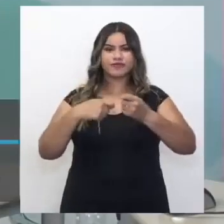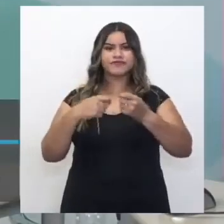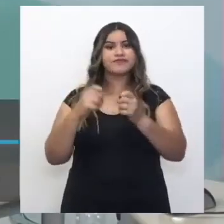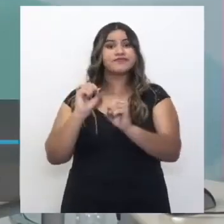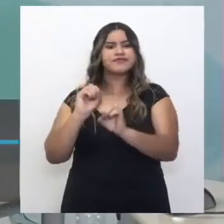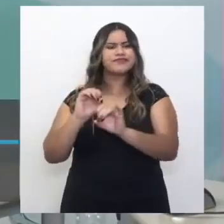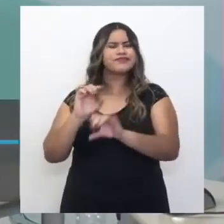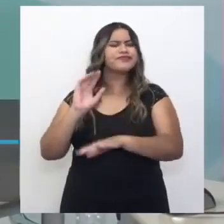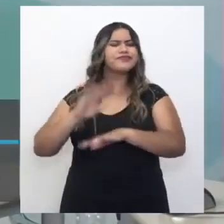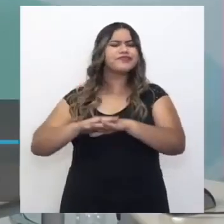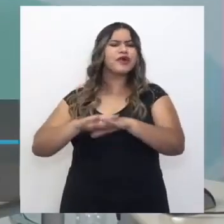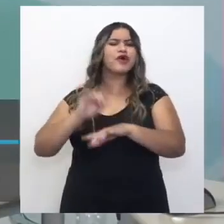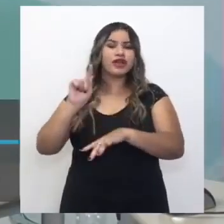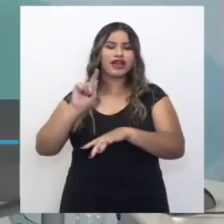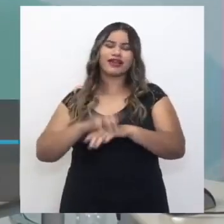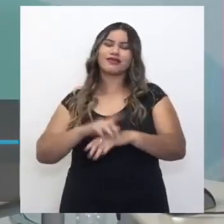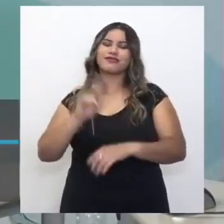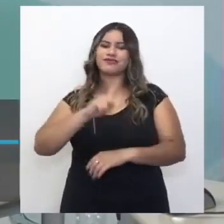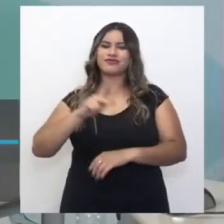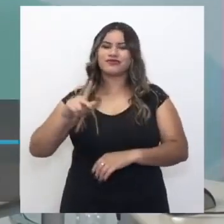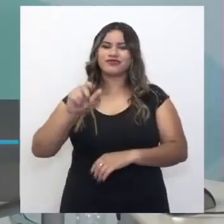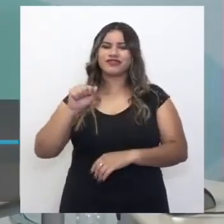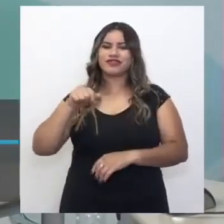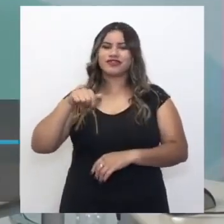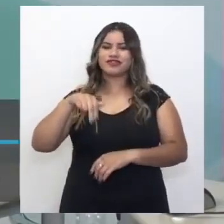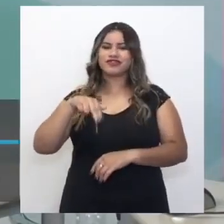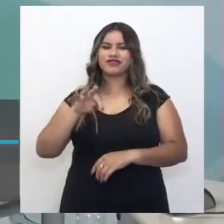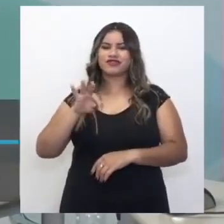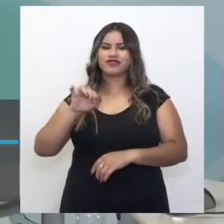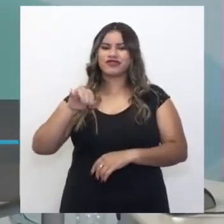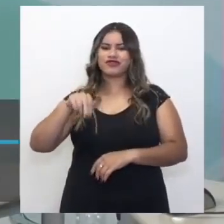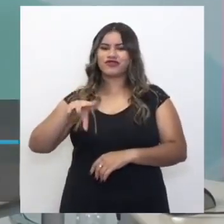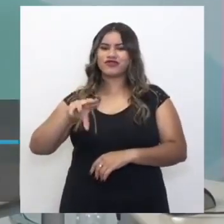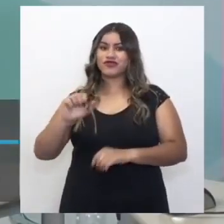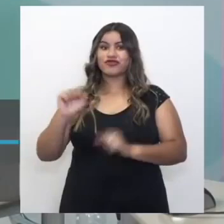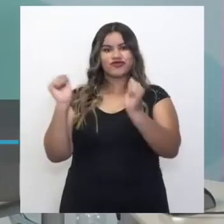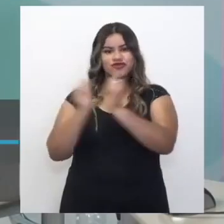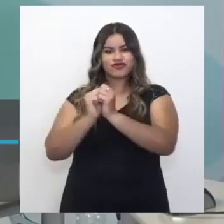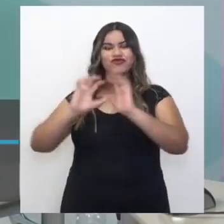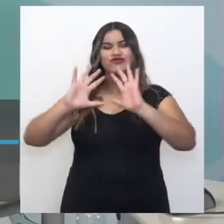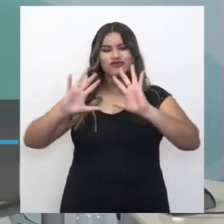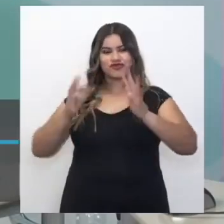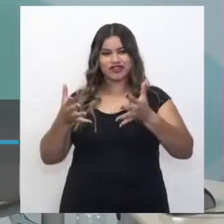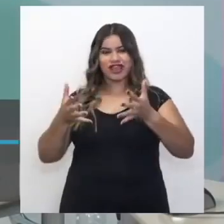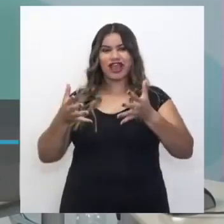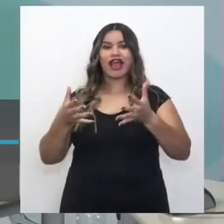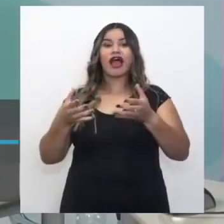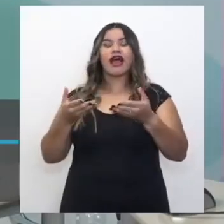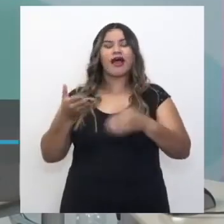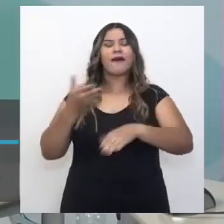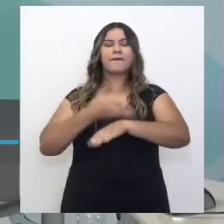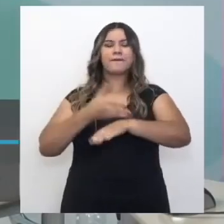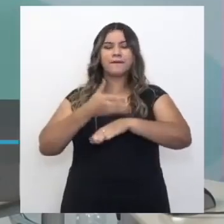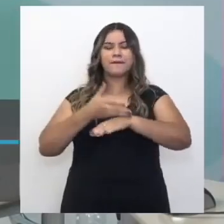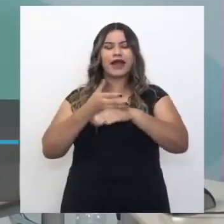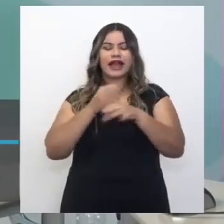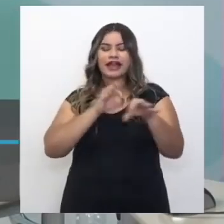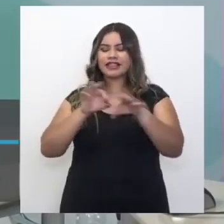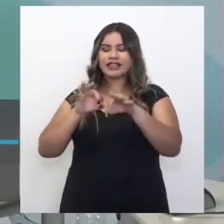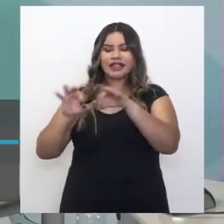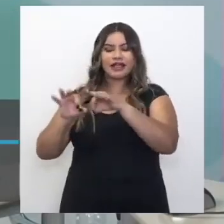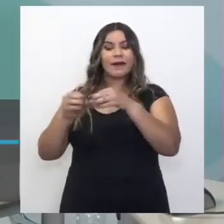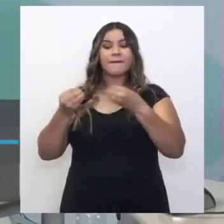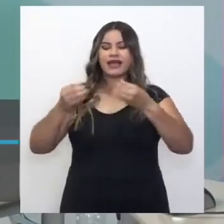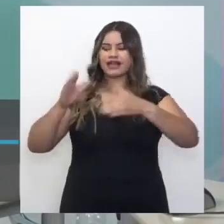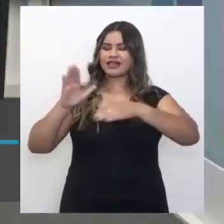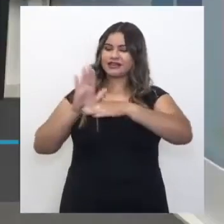essa aula é o professor Antônio Russo, que já está aqui ao meu lado, preparado para instruir vocês nas